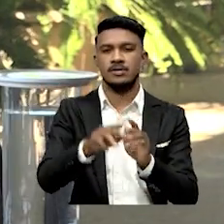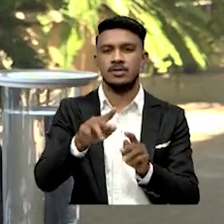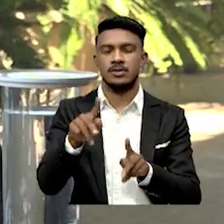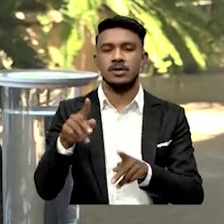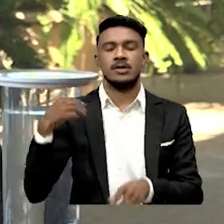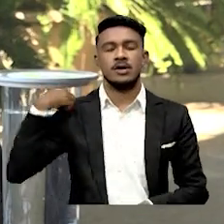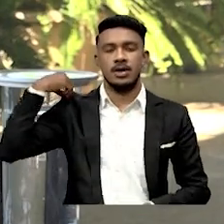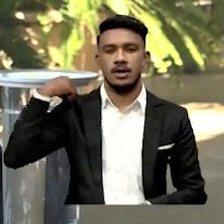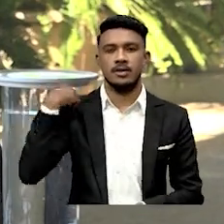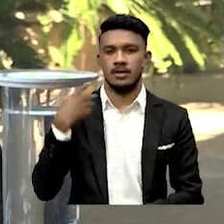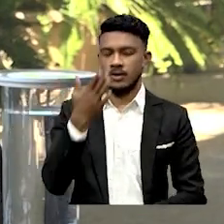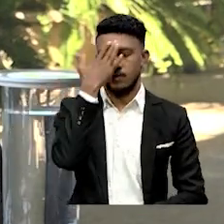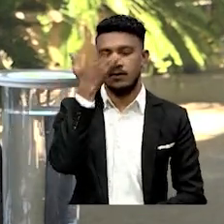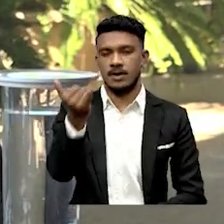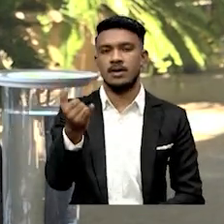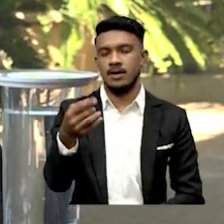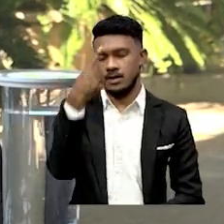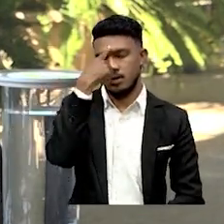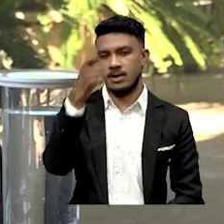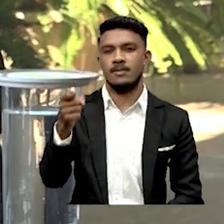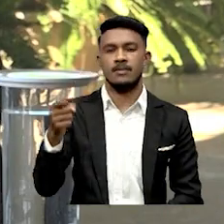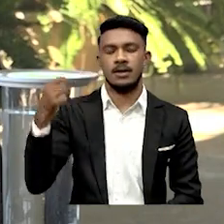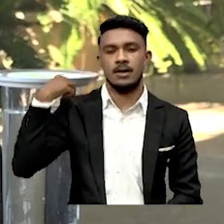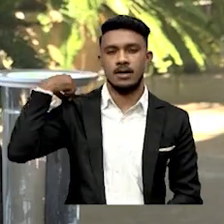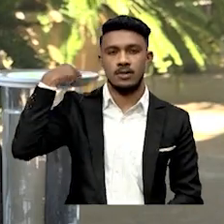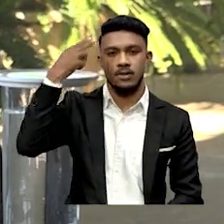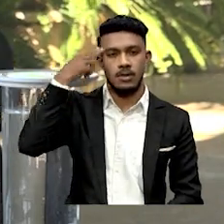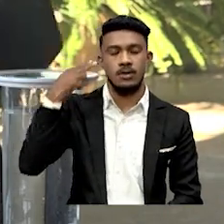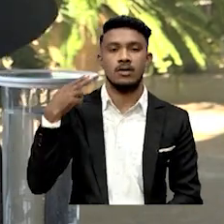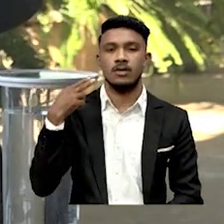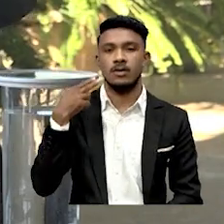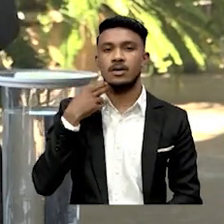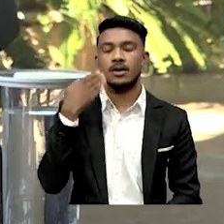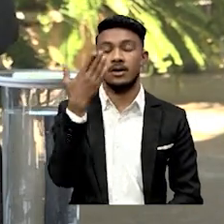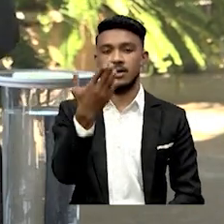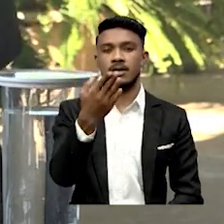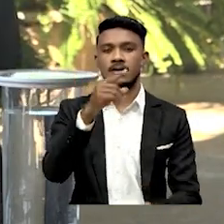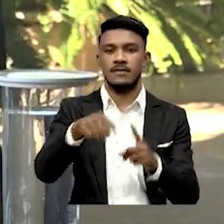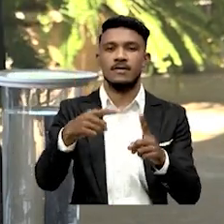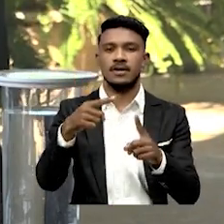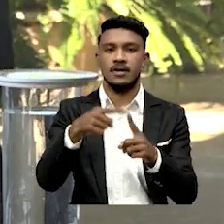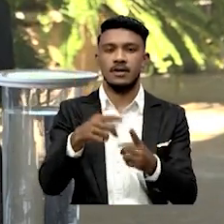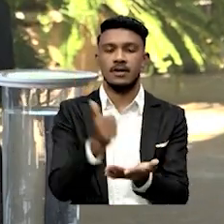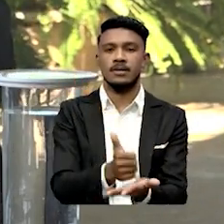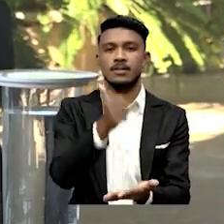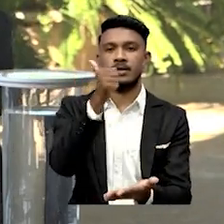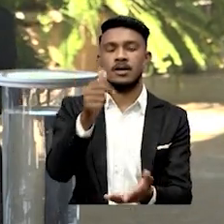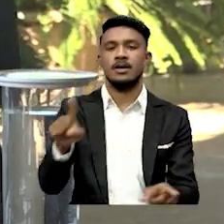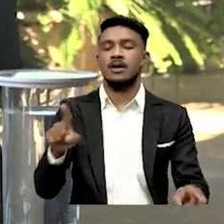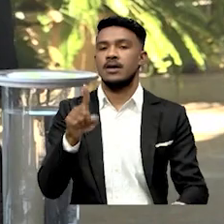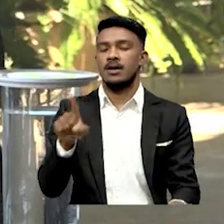saída. Estamos candidato a Horta, nem quando avança, nem o compromisso ida,